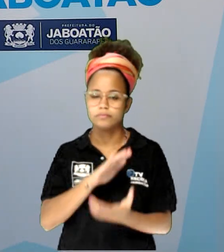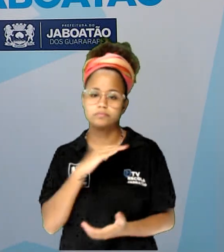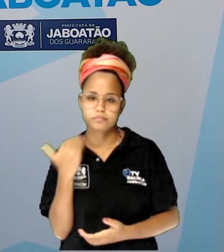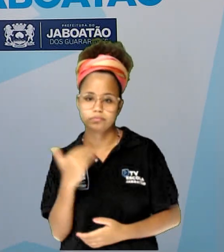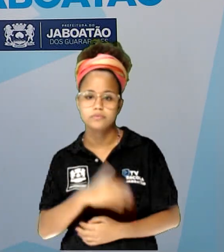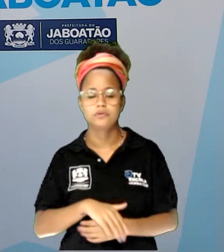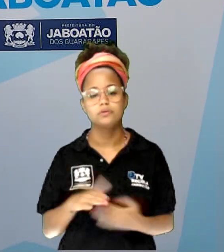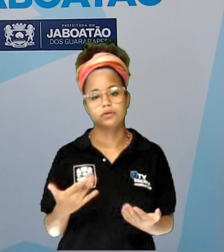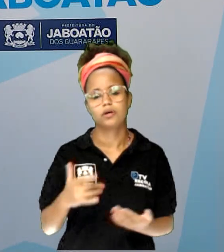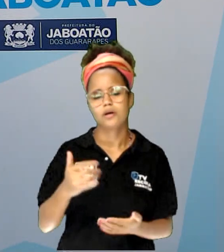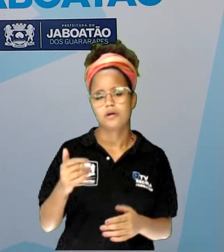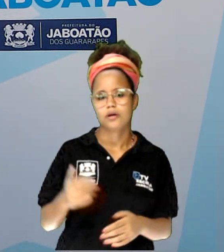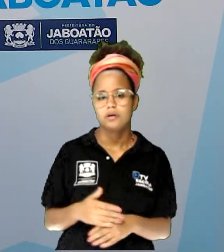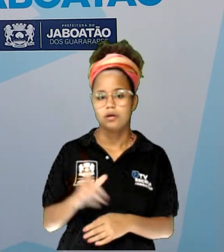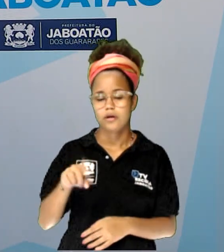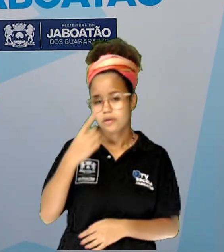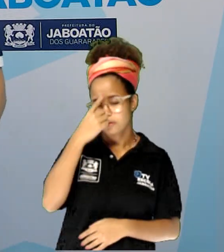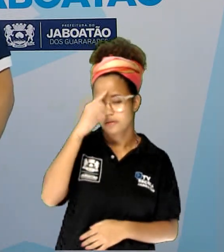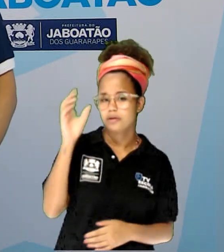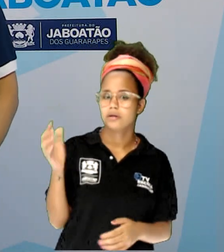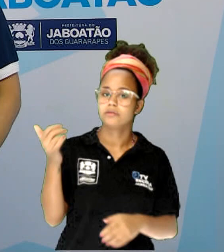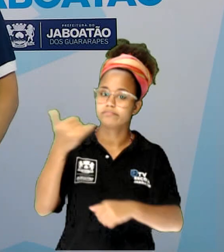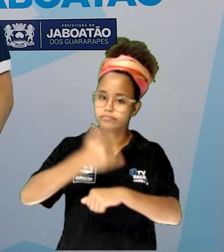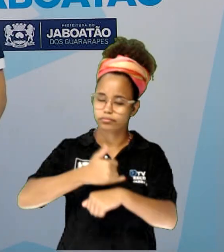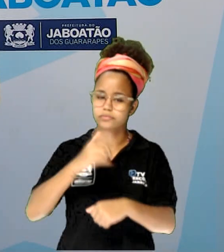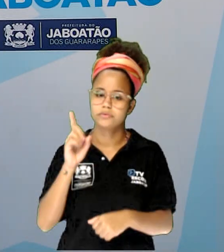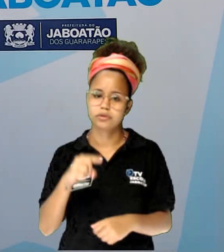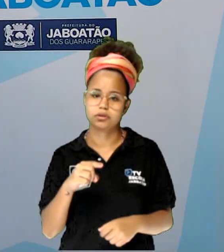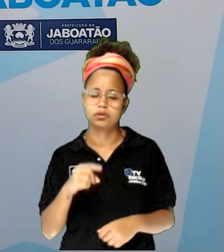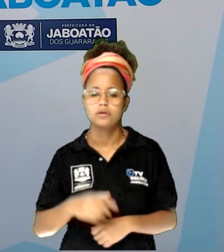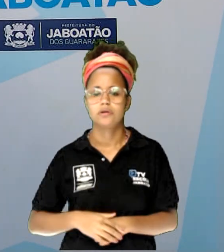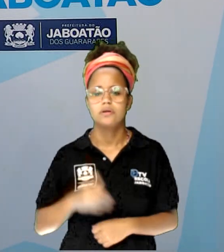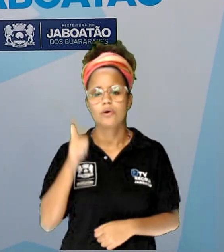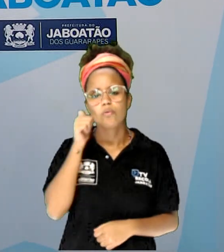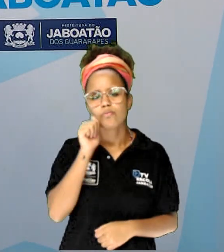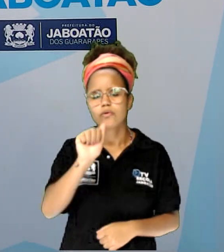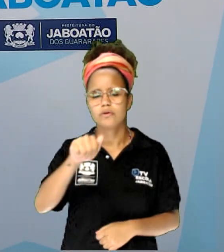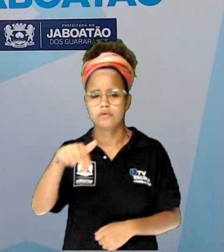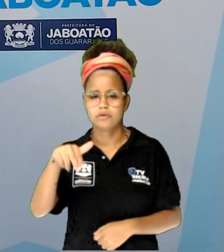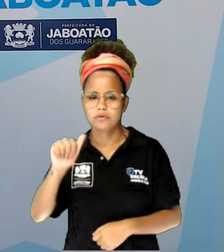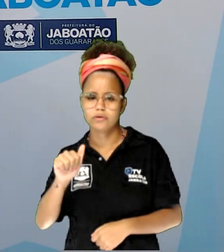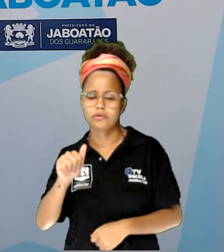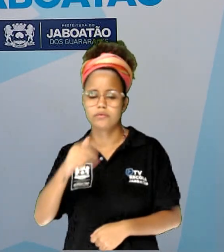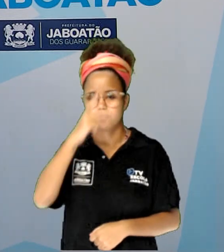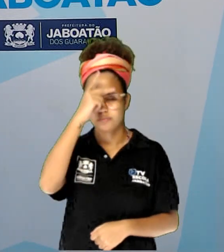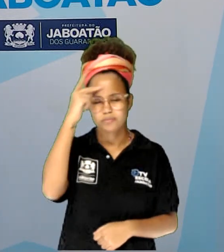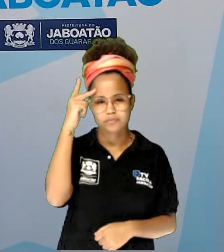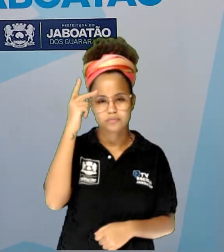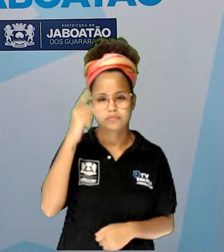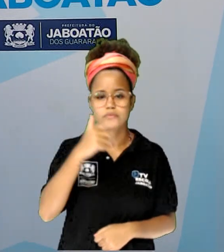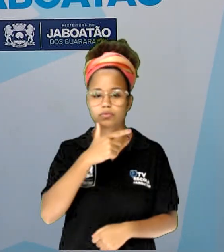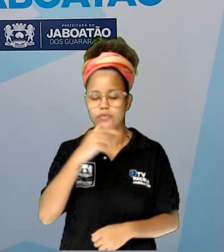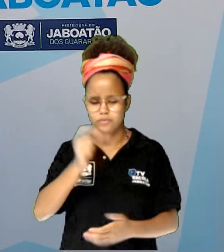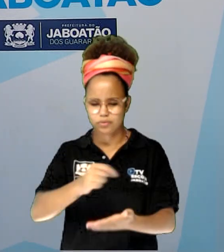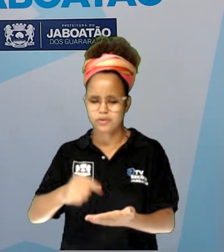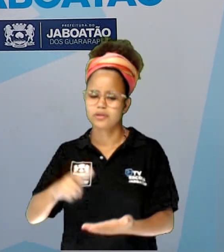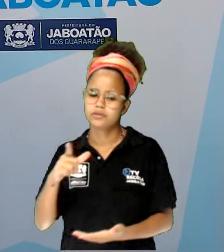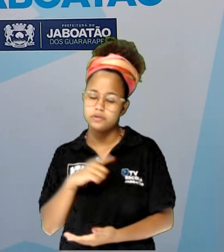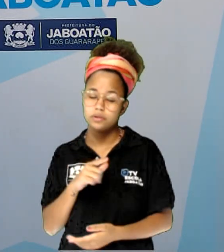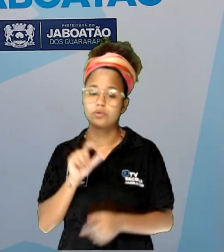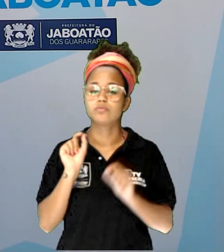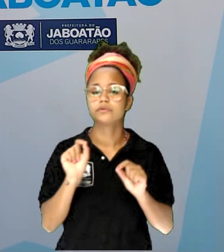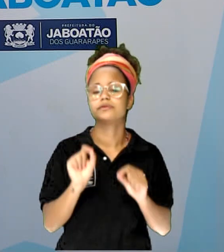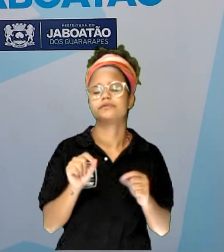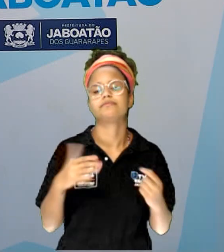ideia central aí. Quando se fez essa descrição da Ana Dragão, a intenção que o autor tinha realmente era deixar claro